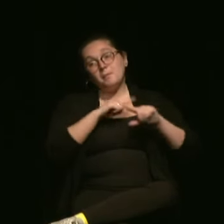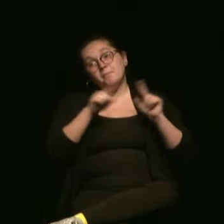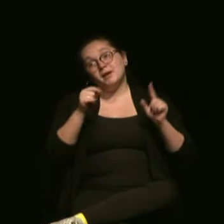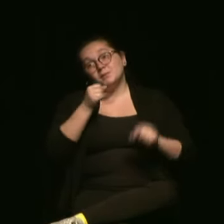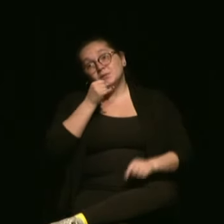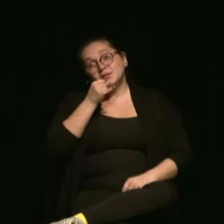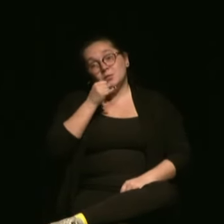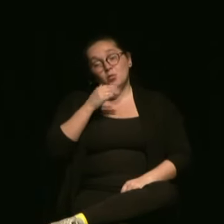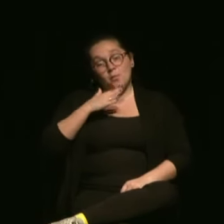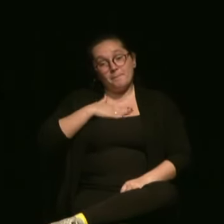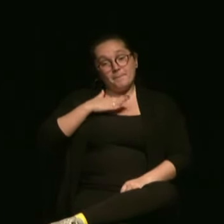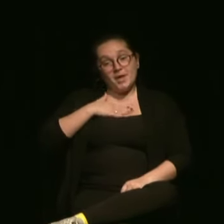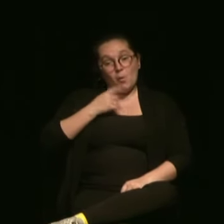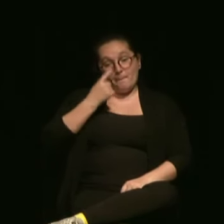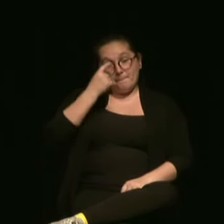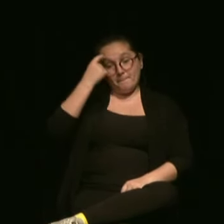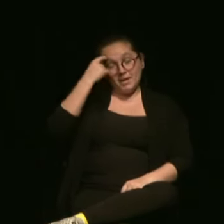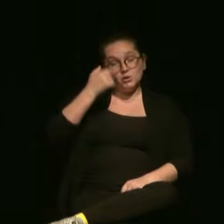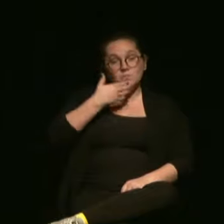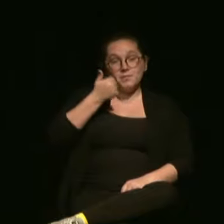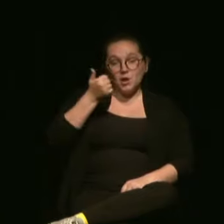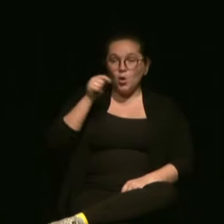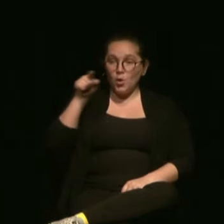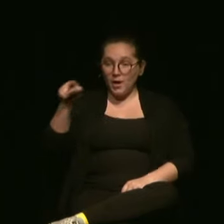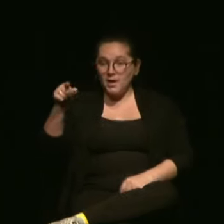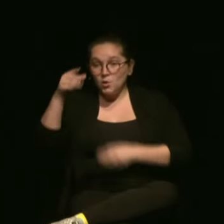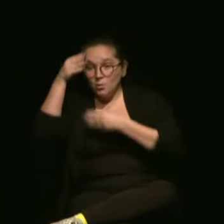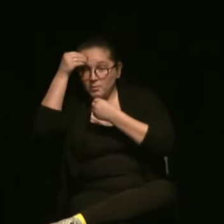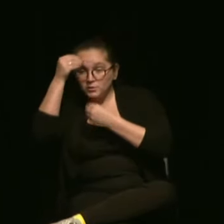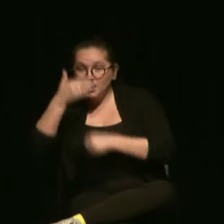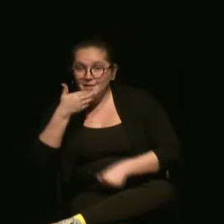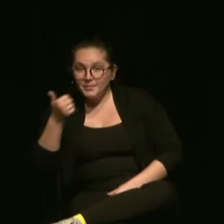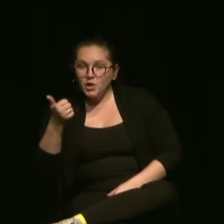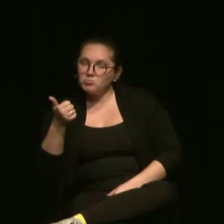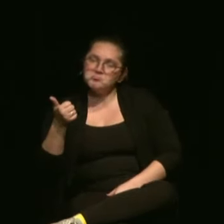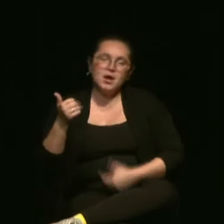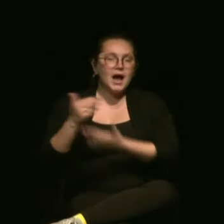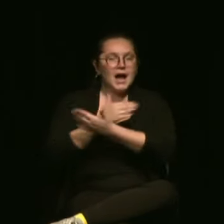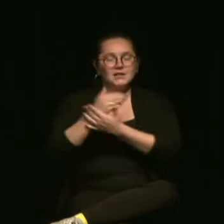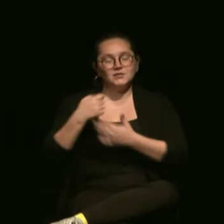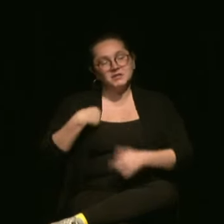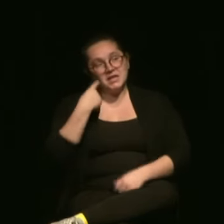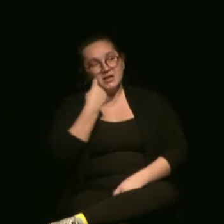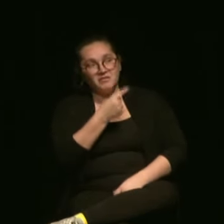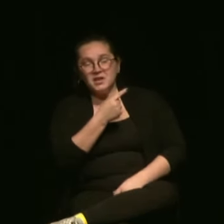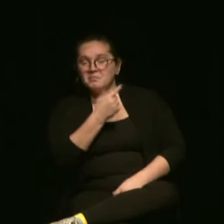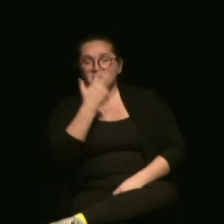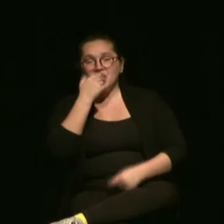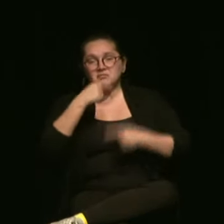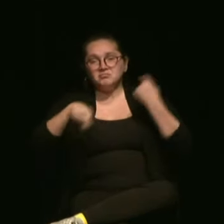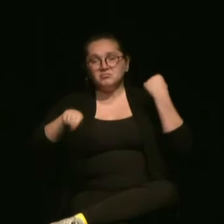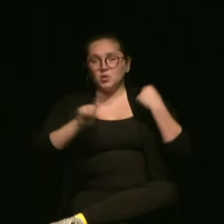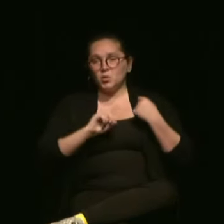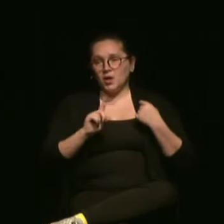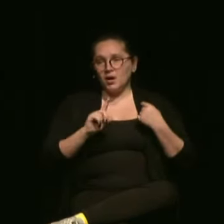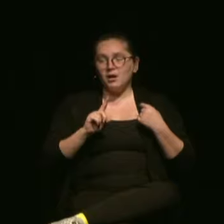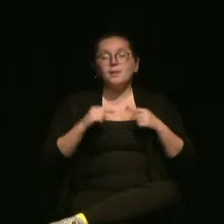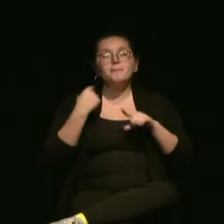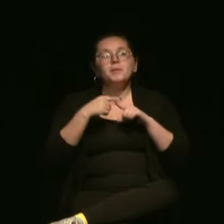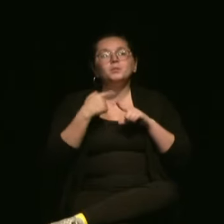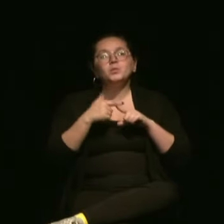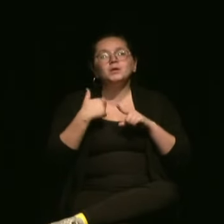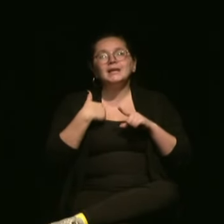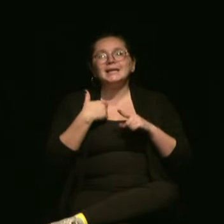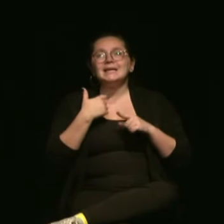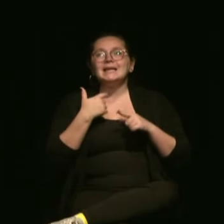não é necessariamente melhor para o personagem. E, muitas vezes, o personagem não se vê bem retratado na tela, mas não porque houve uma